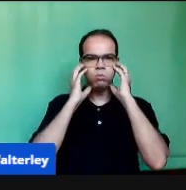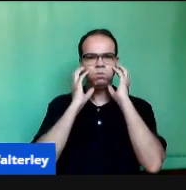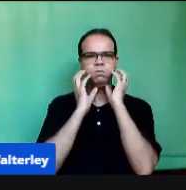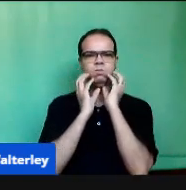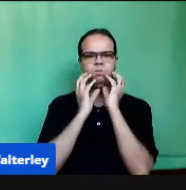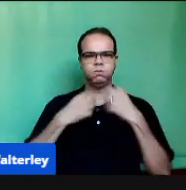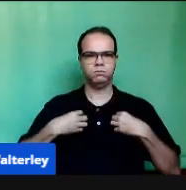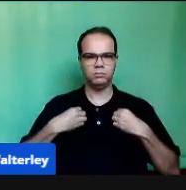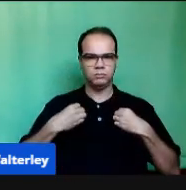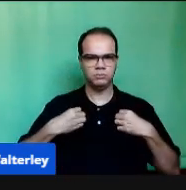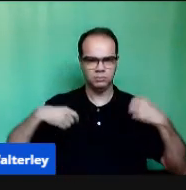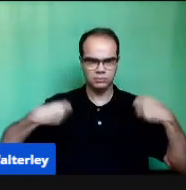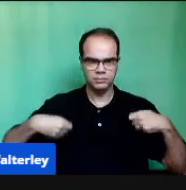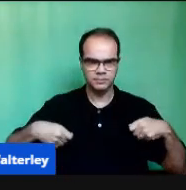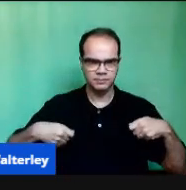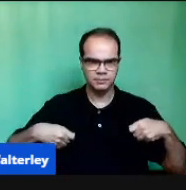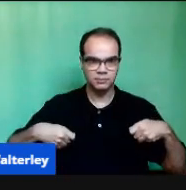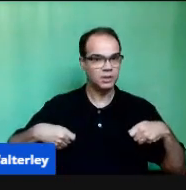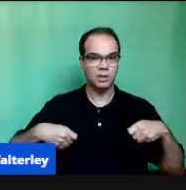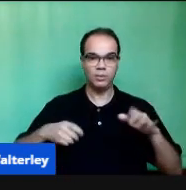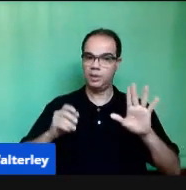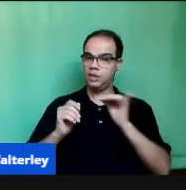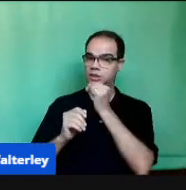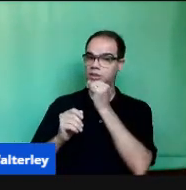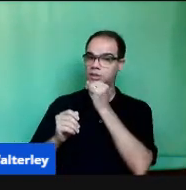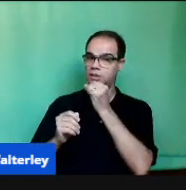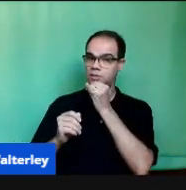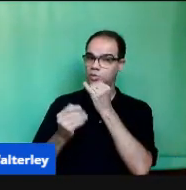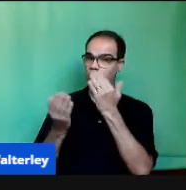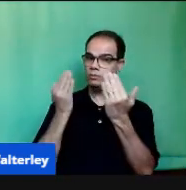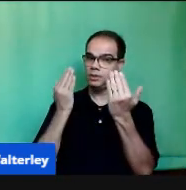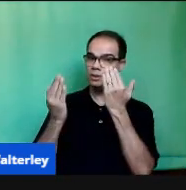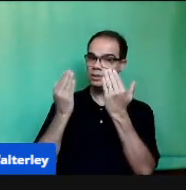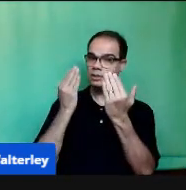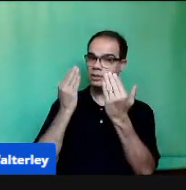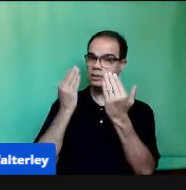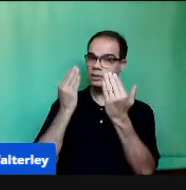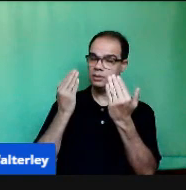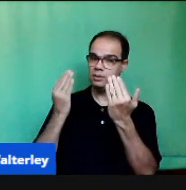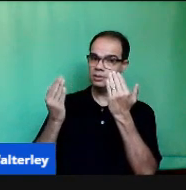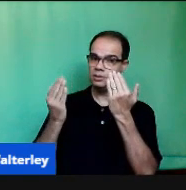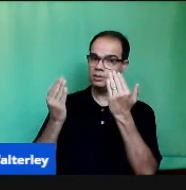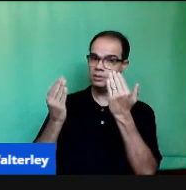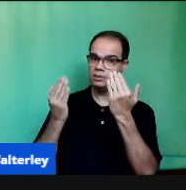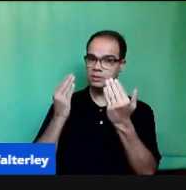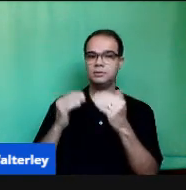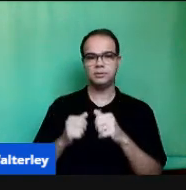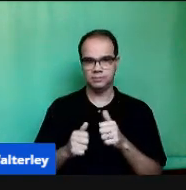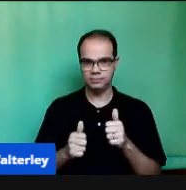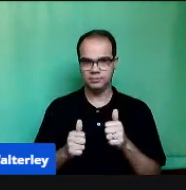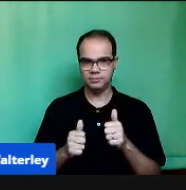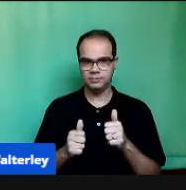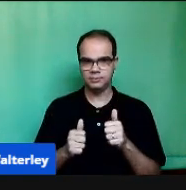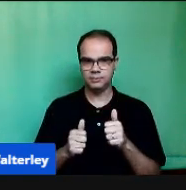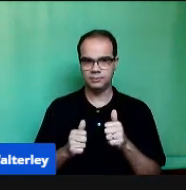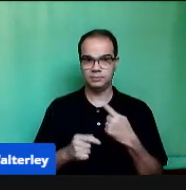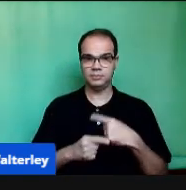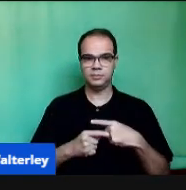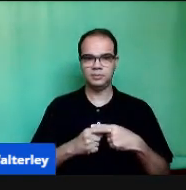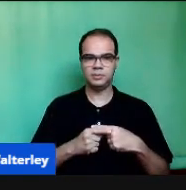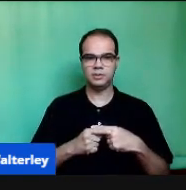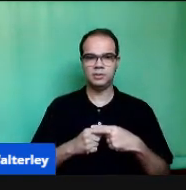Não. Eu estou citando esses exemplos porque eles são referências de masculinidade,